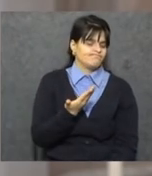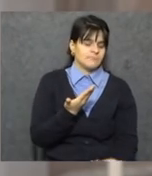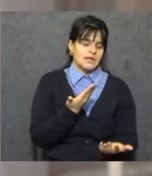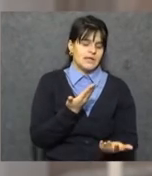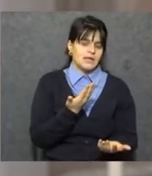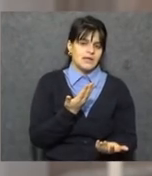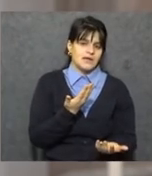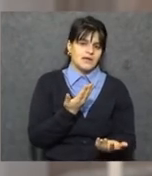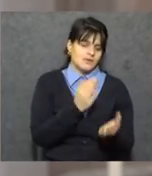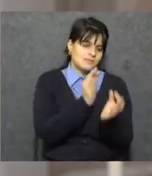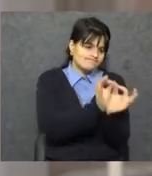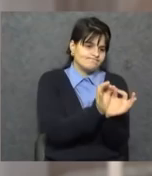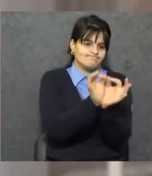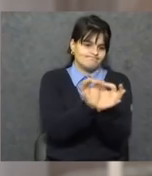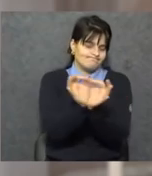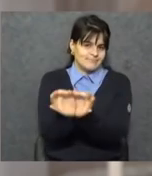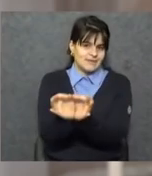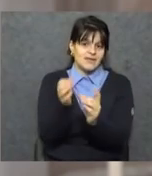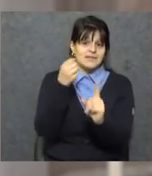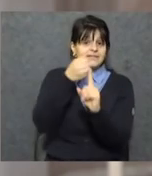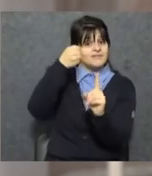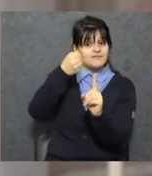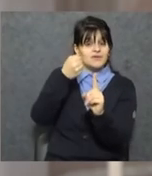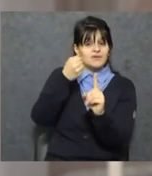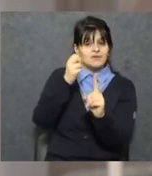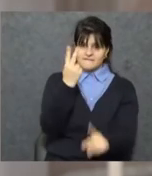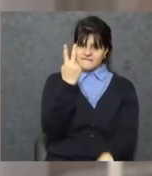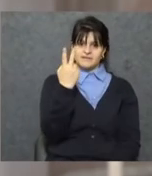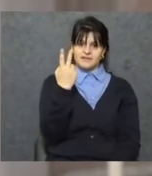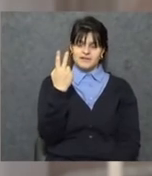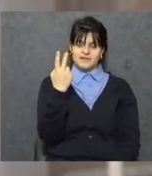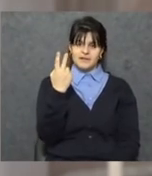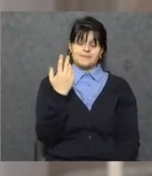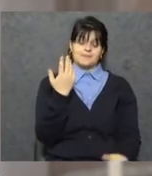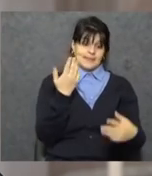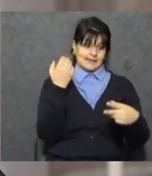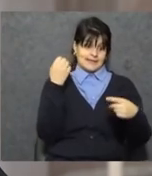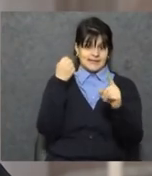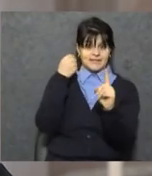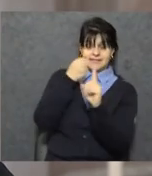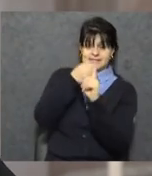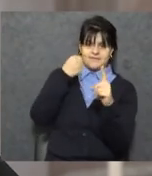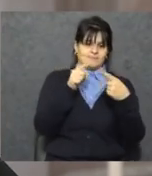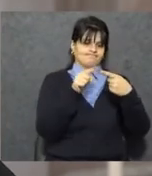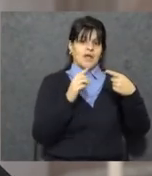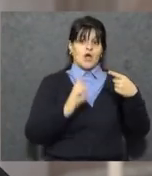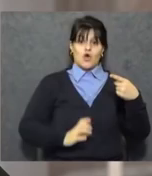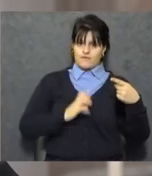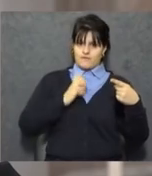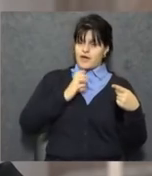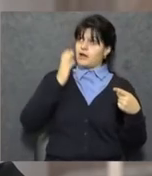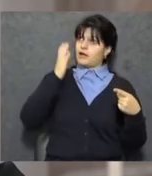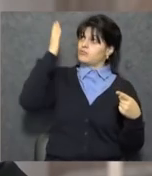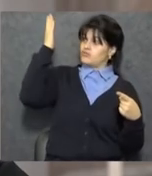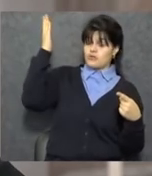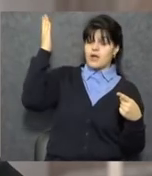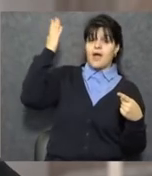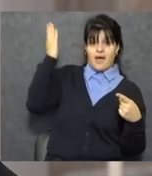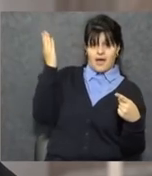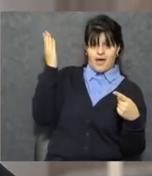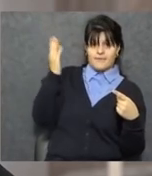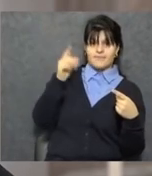E o desafio é duplo. É o desafio a confiarmos e a confiarmo-nos nas